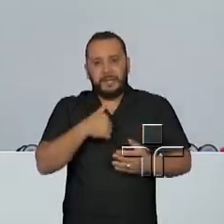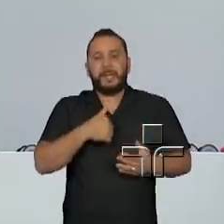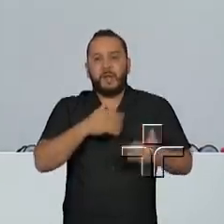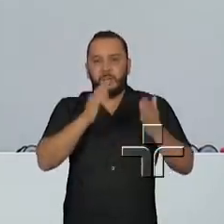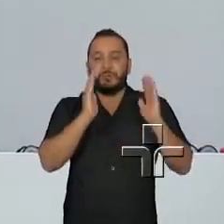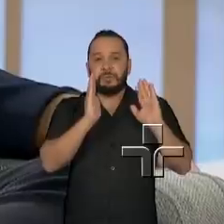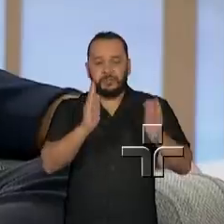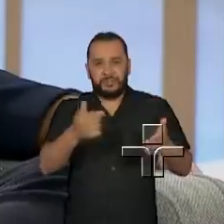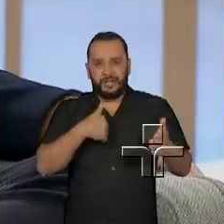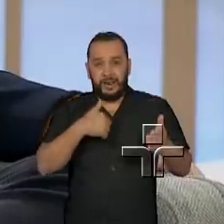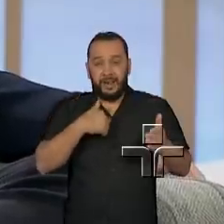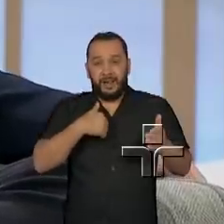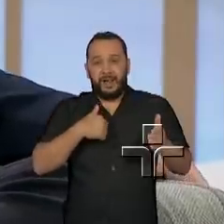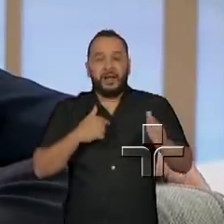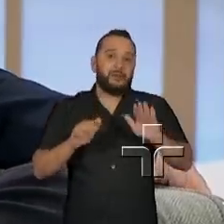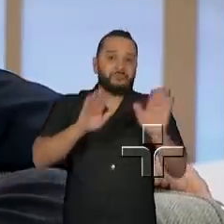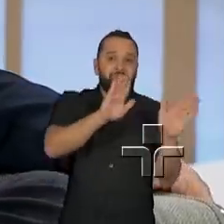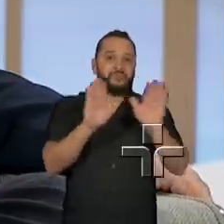o goleiro.